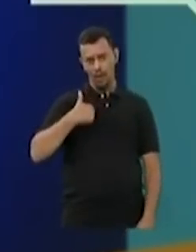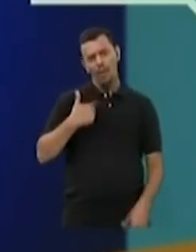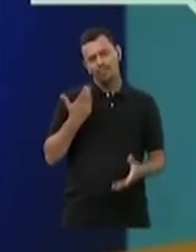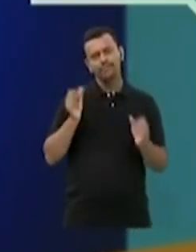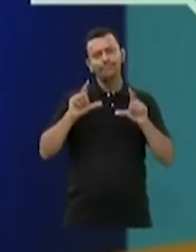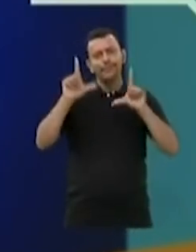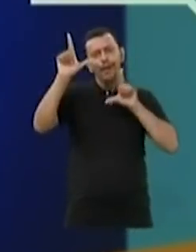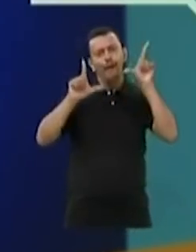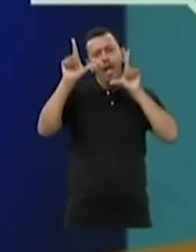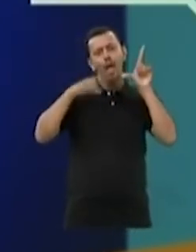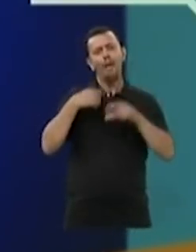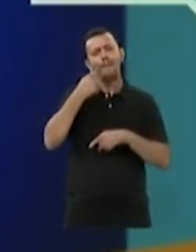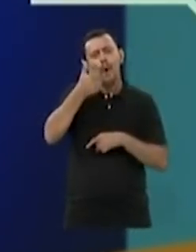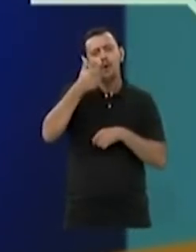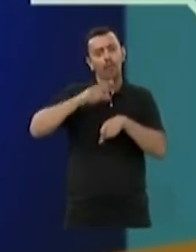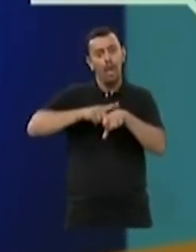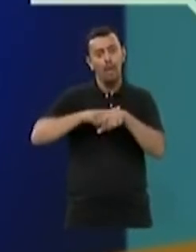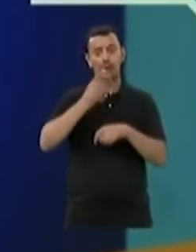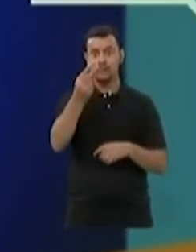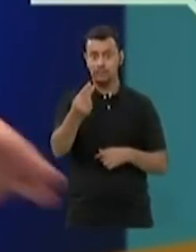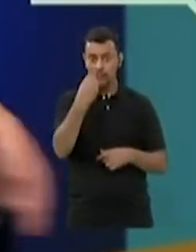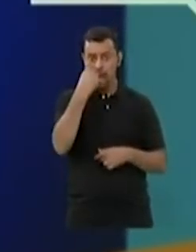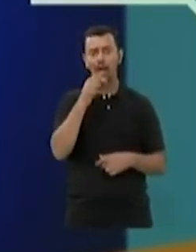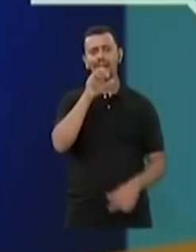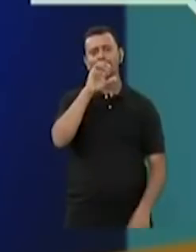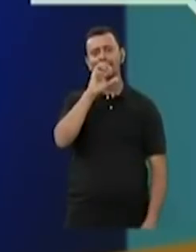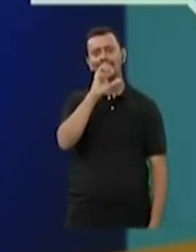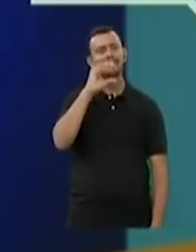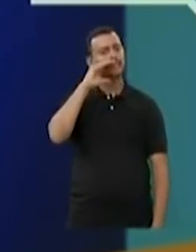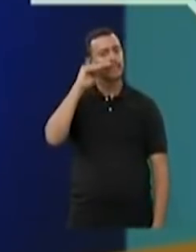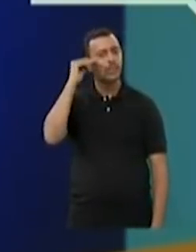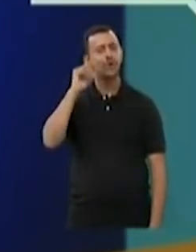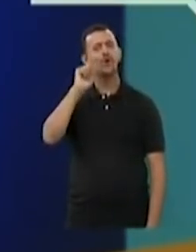cirogomes.com.br, meu site, explica todas as propostas. Muito boa noite.